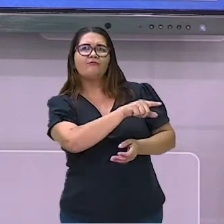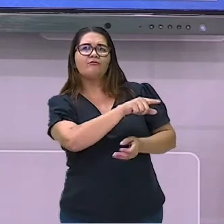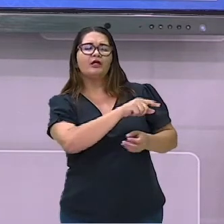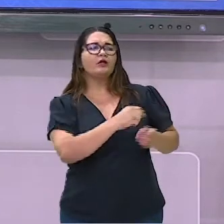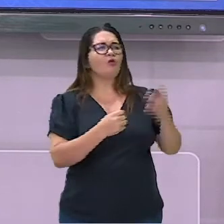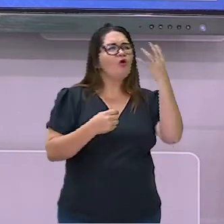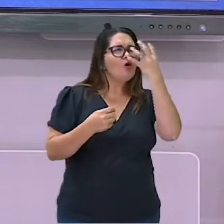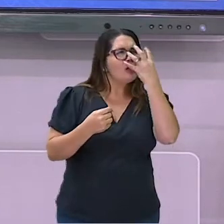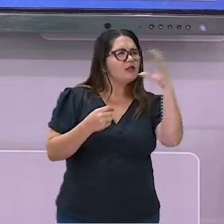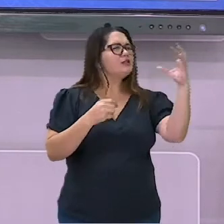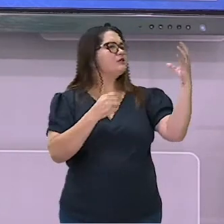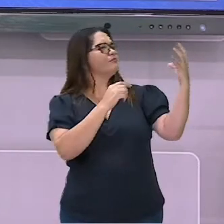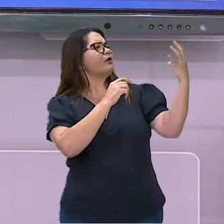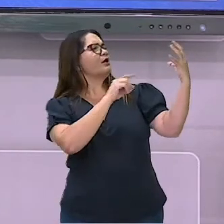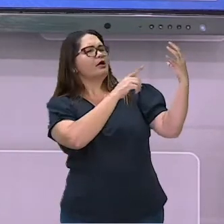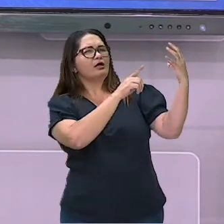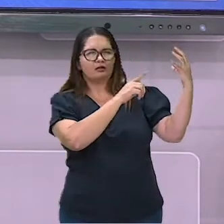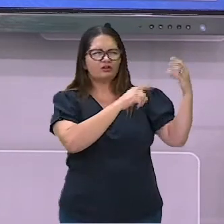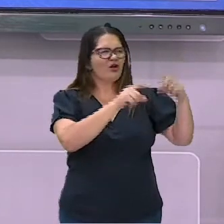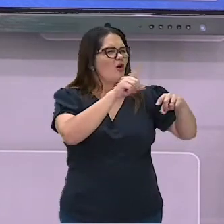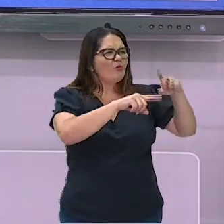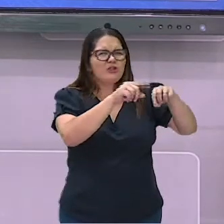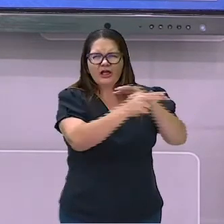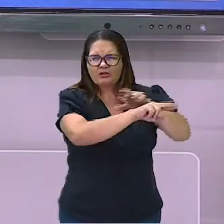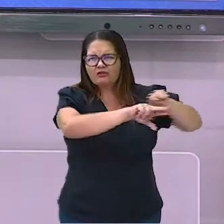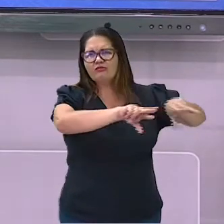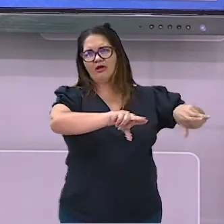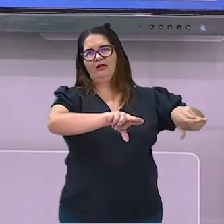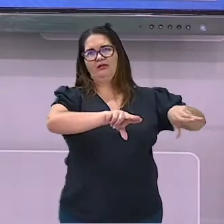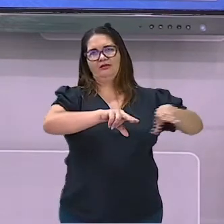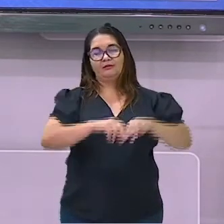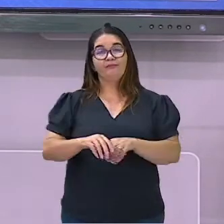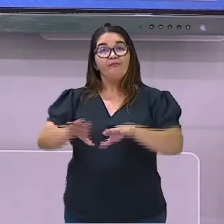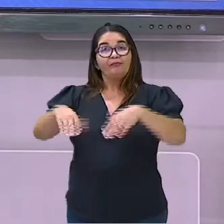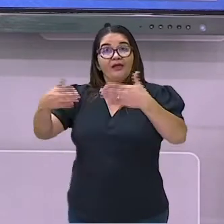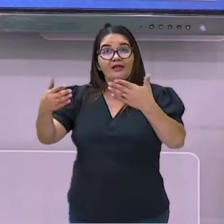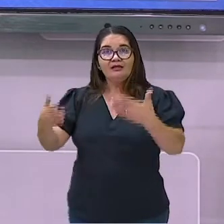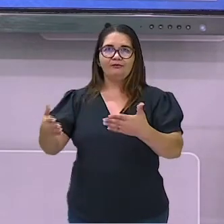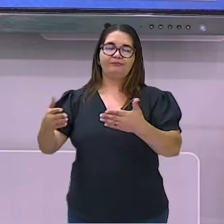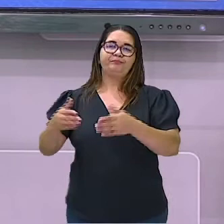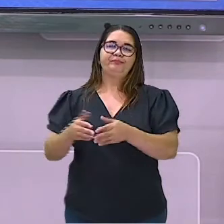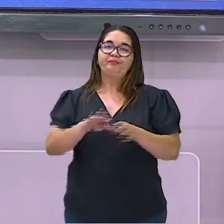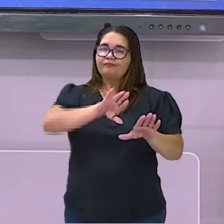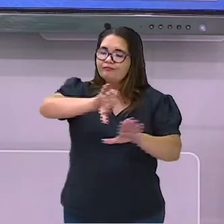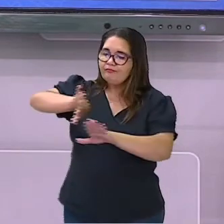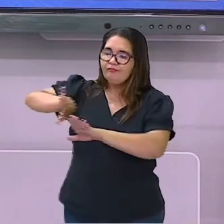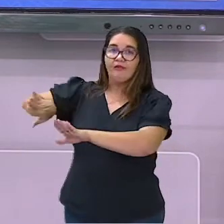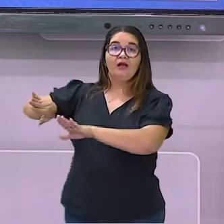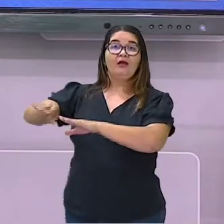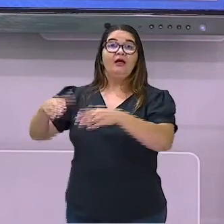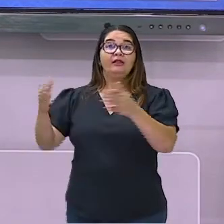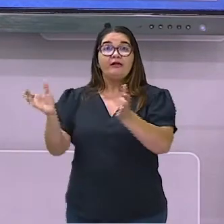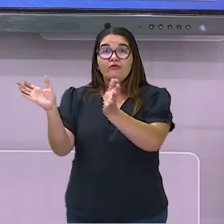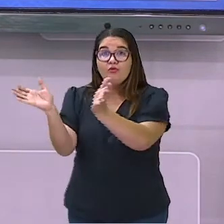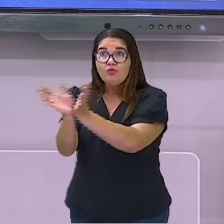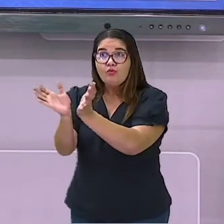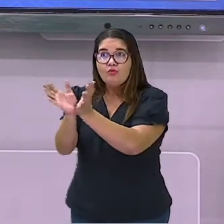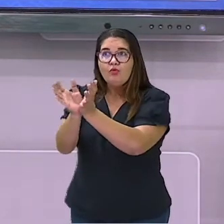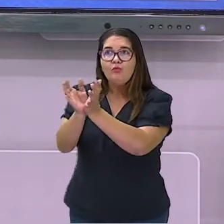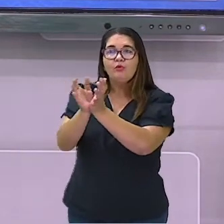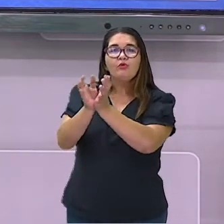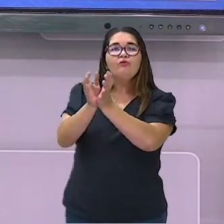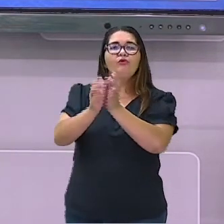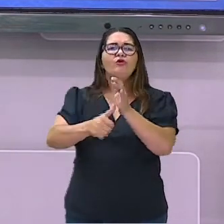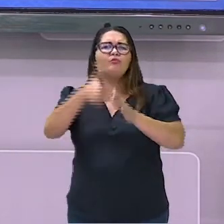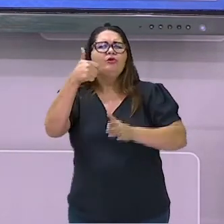Em 1532, a fundação de São Vicente foi o primeiro núcleo colonial e o local